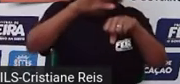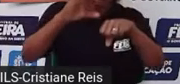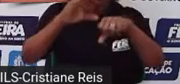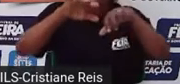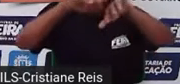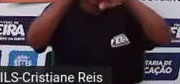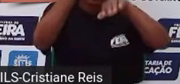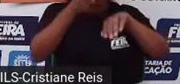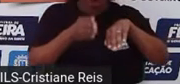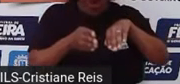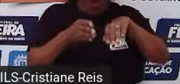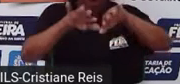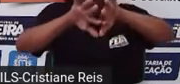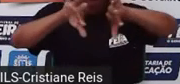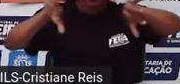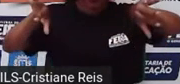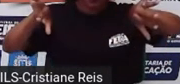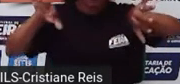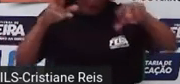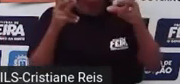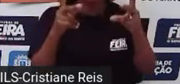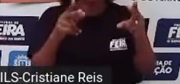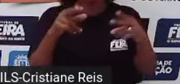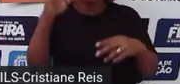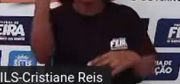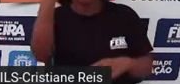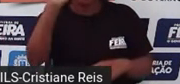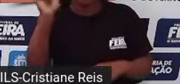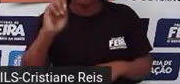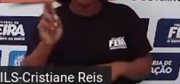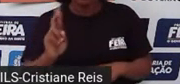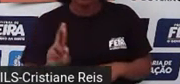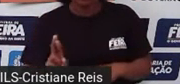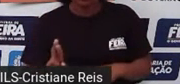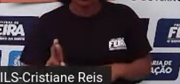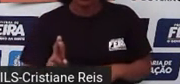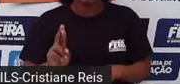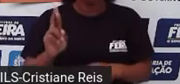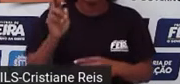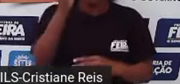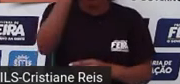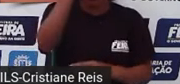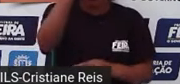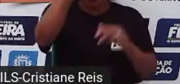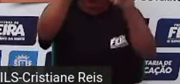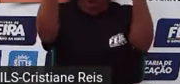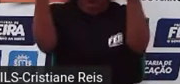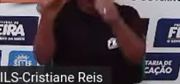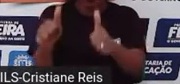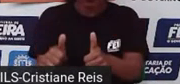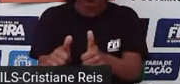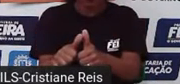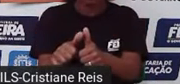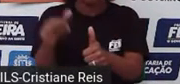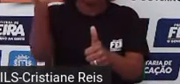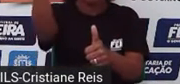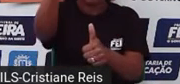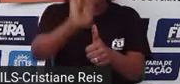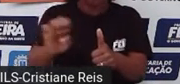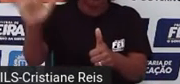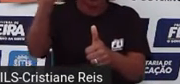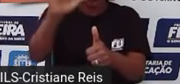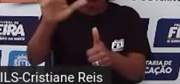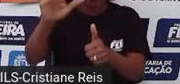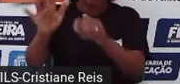da própria a Rússia né que começa na Europa e termina na Ásia né praticamente a maior